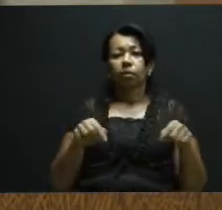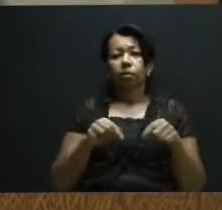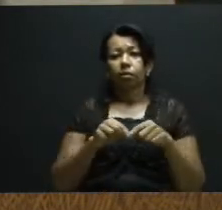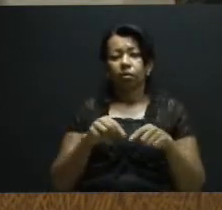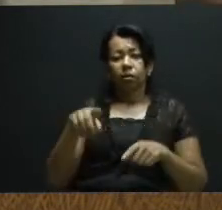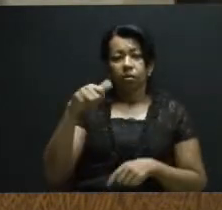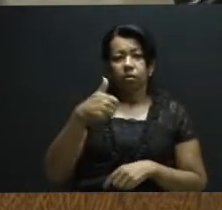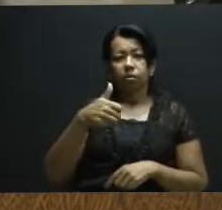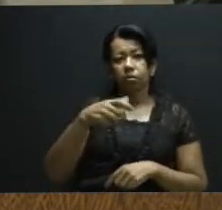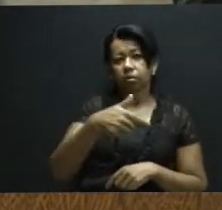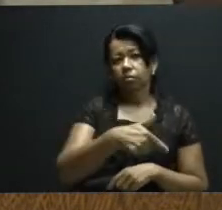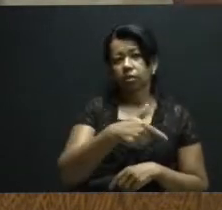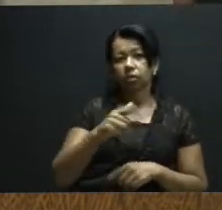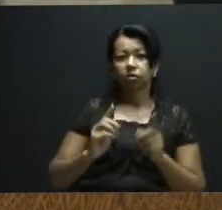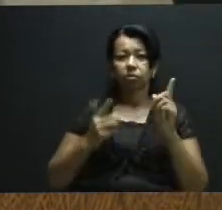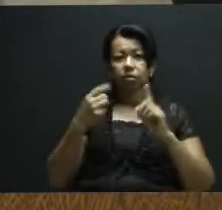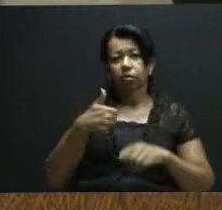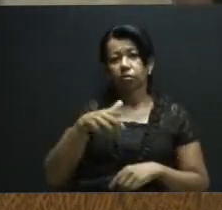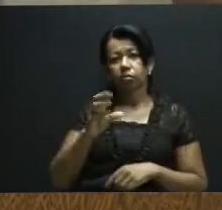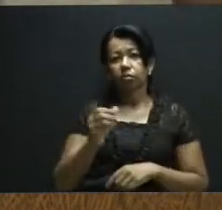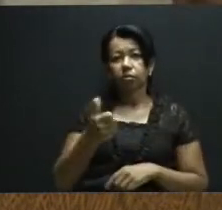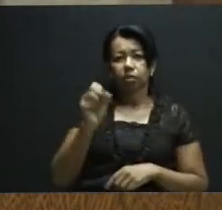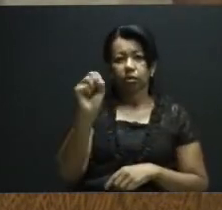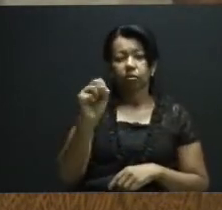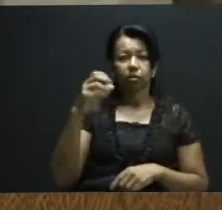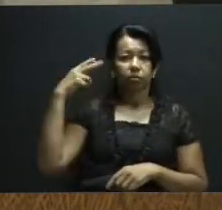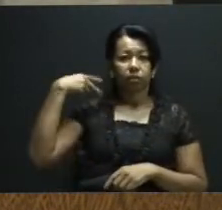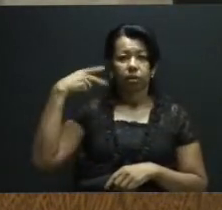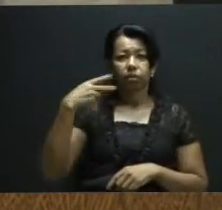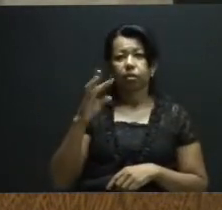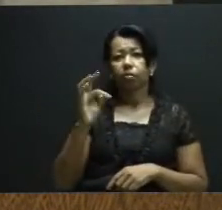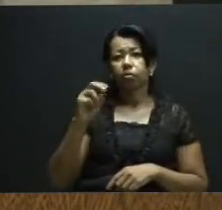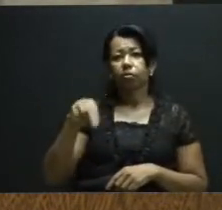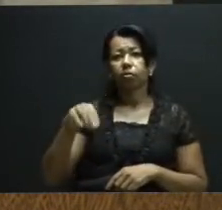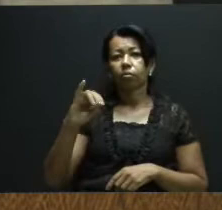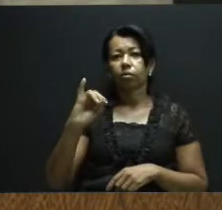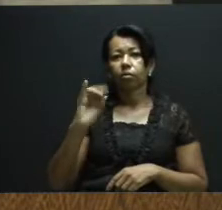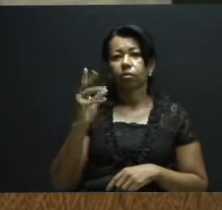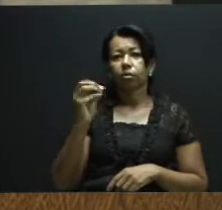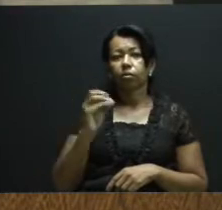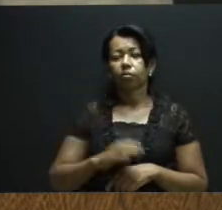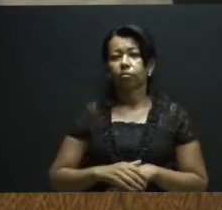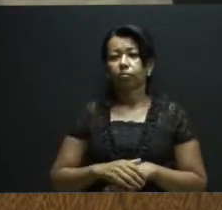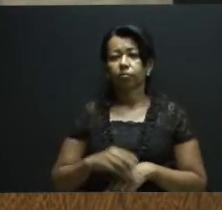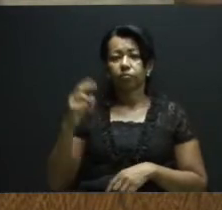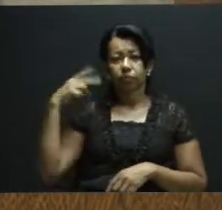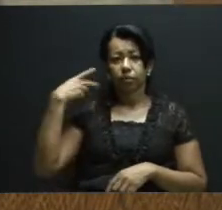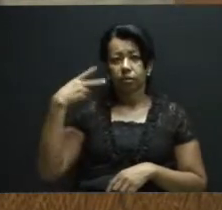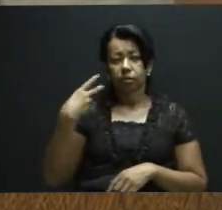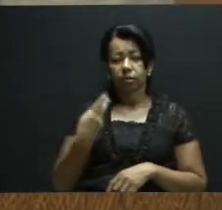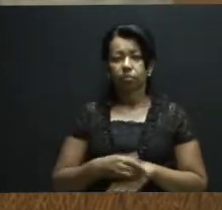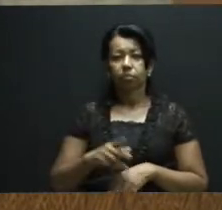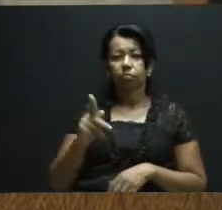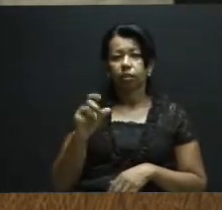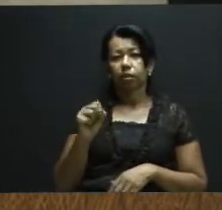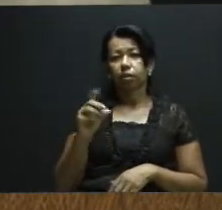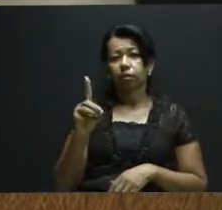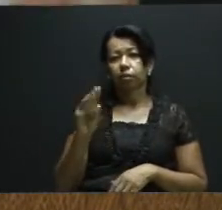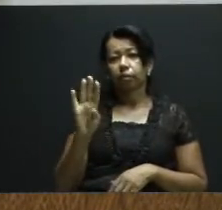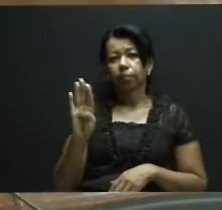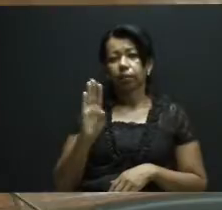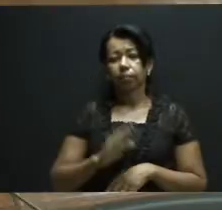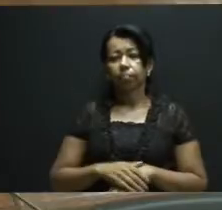12 de fevereiro de 2019 antónio vieira da silva toinho vieira vereador psdb